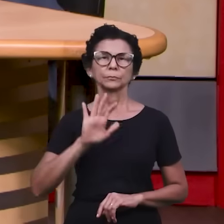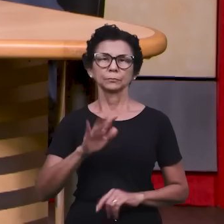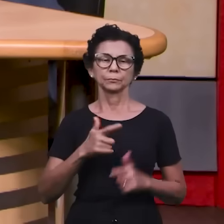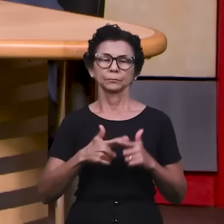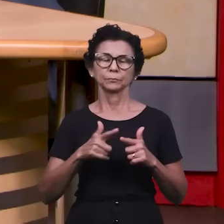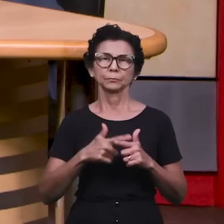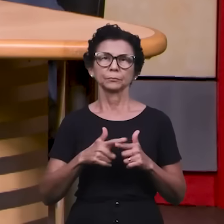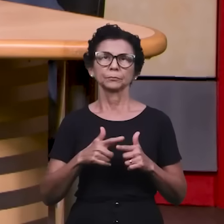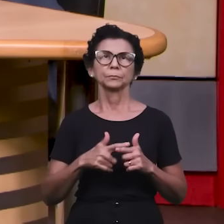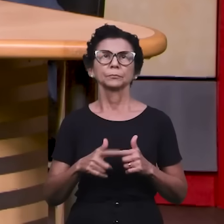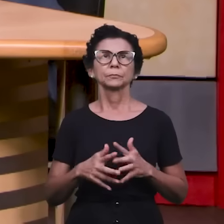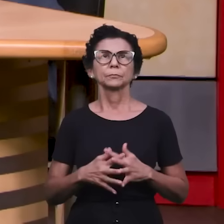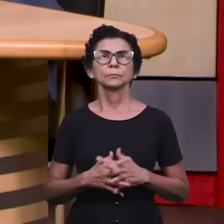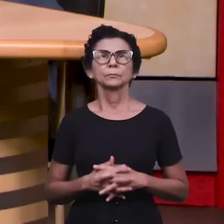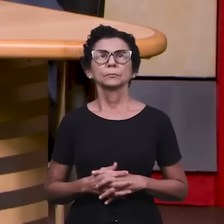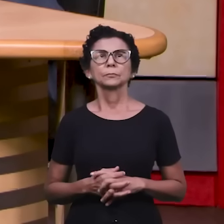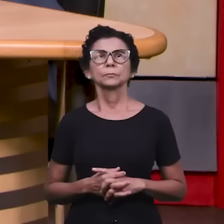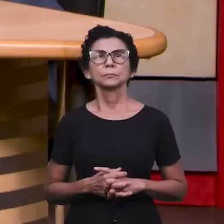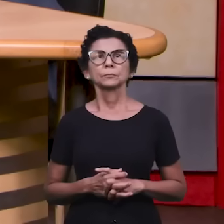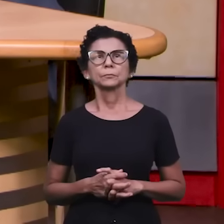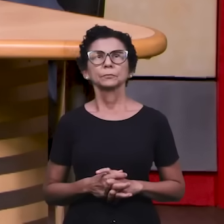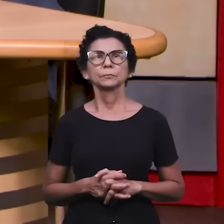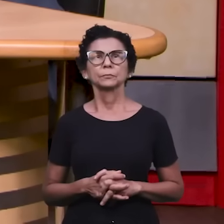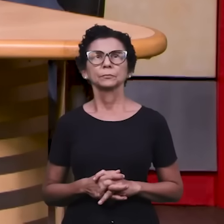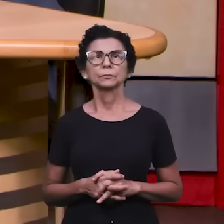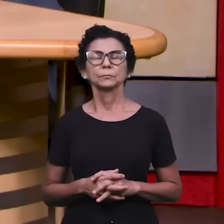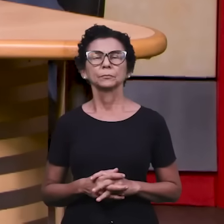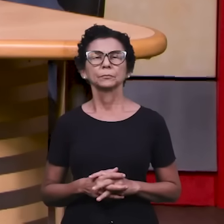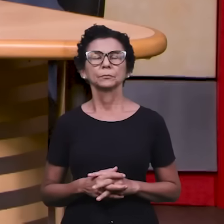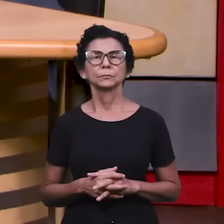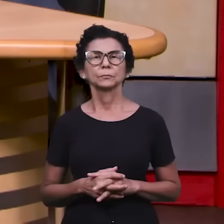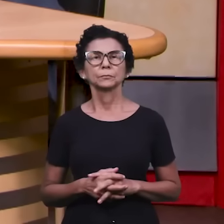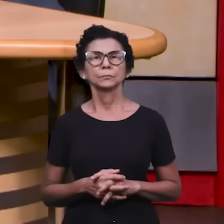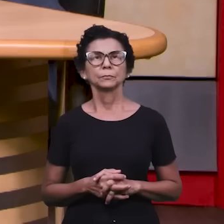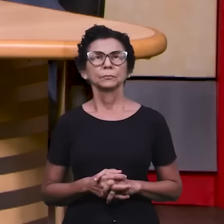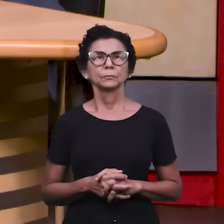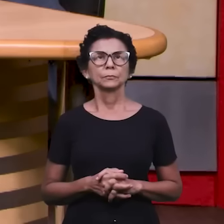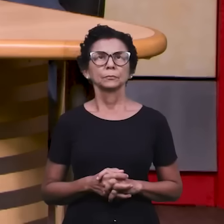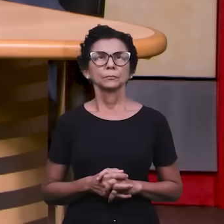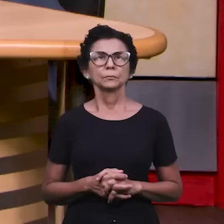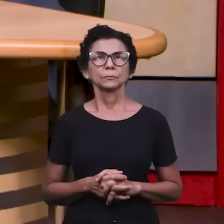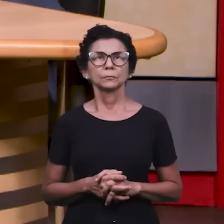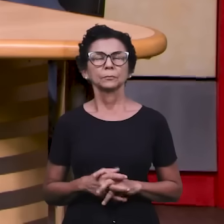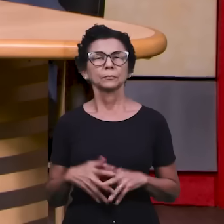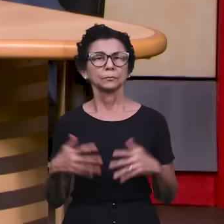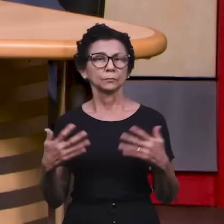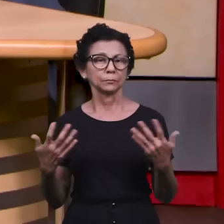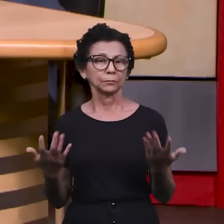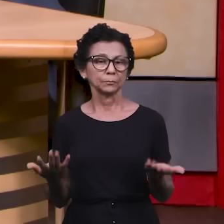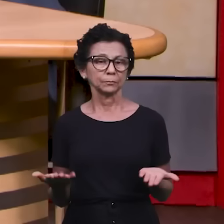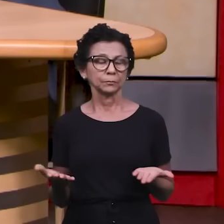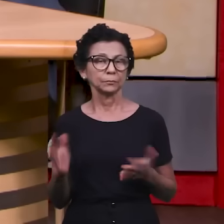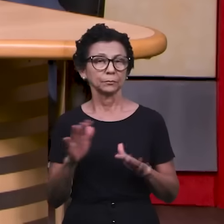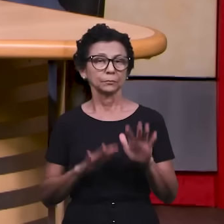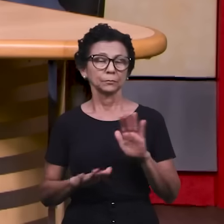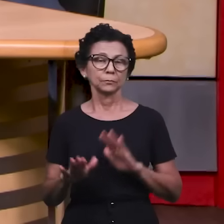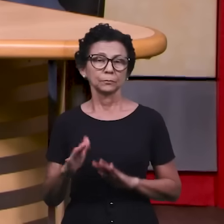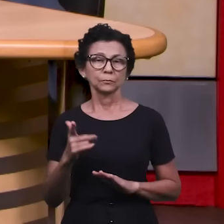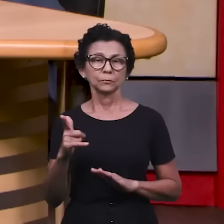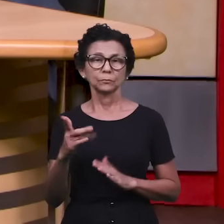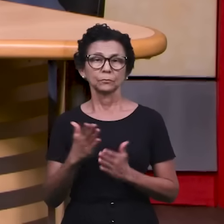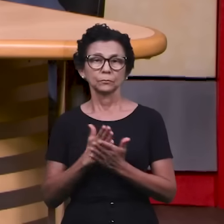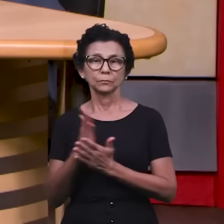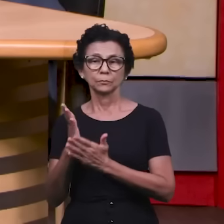boa. E que isso atinge todos os demais segmentos da igreja.